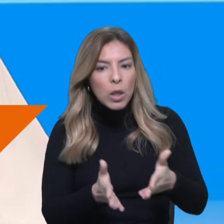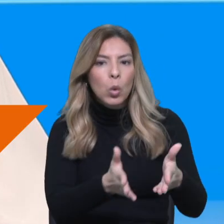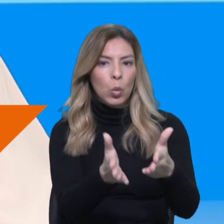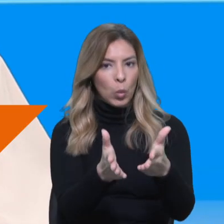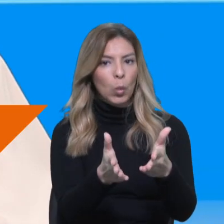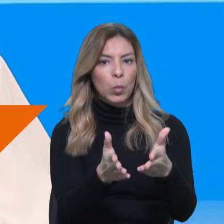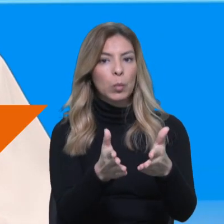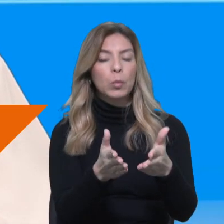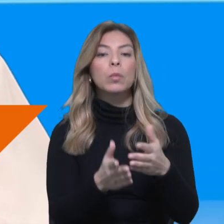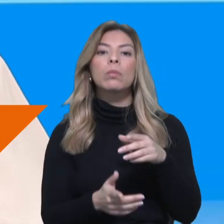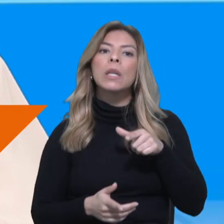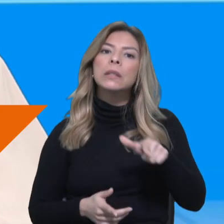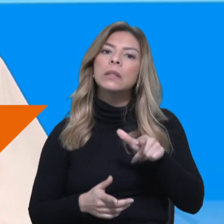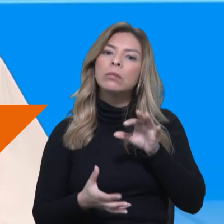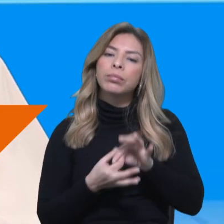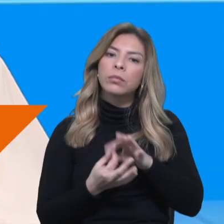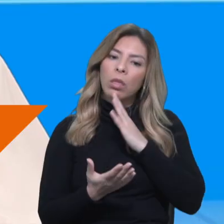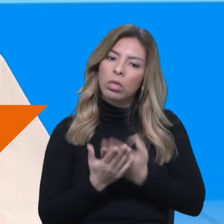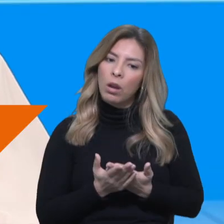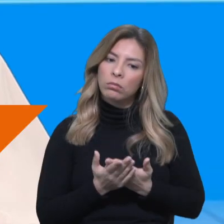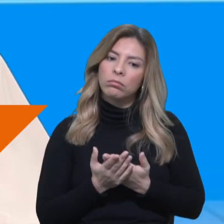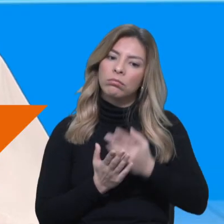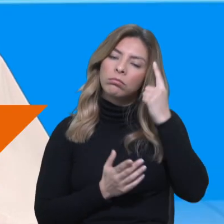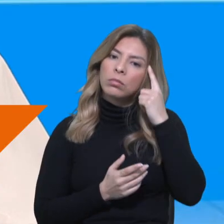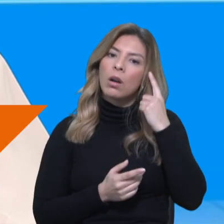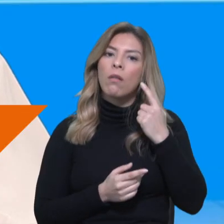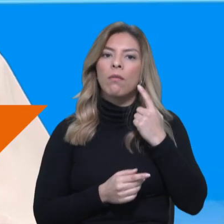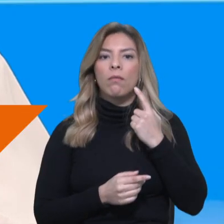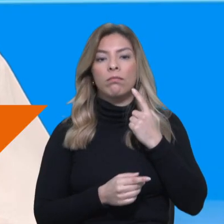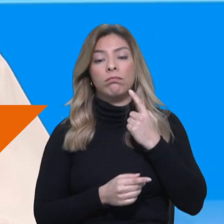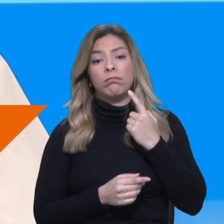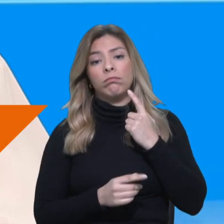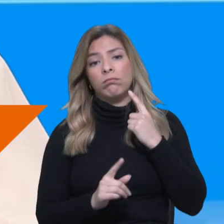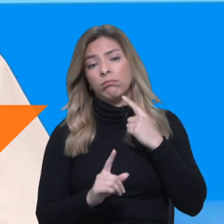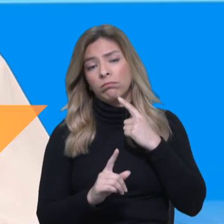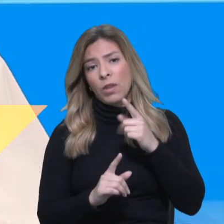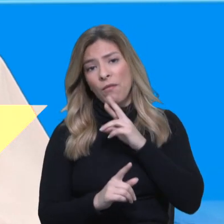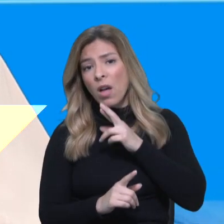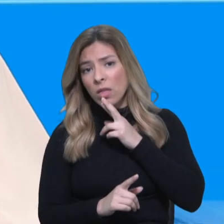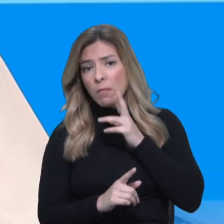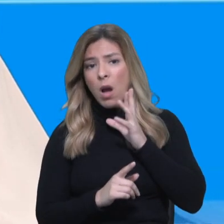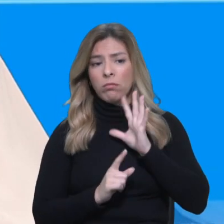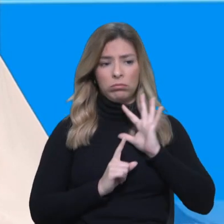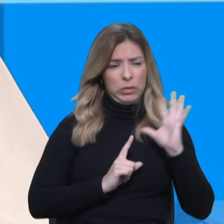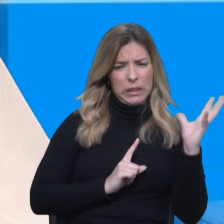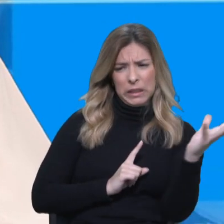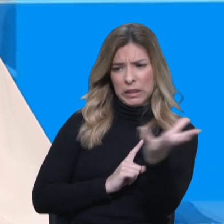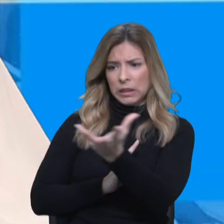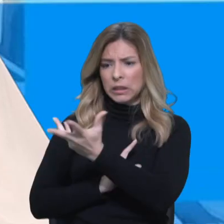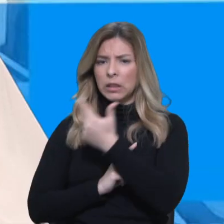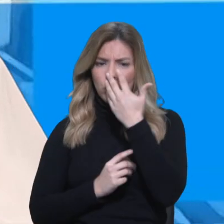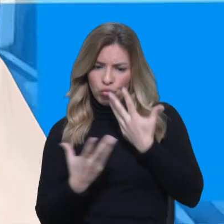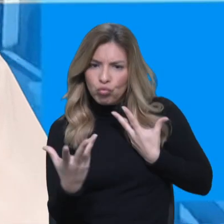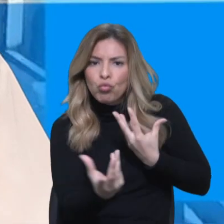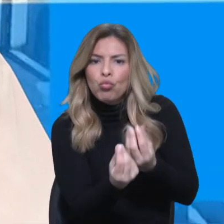E o facto de nos congregarmos em Fátima para fazermos o nosso jubileu juntos, acho que isso